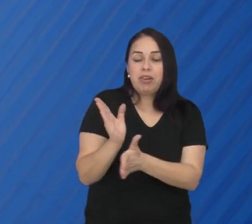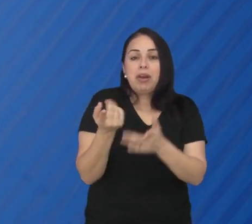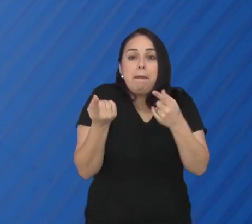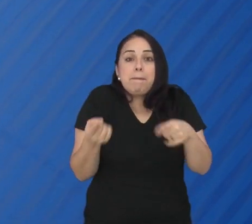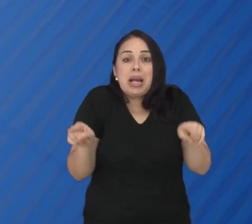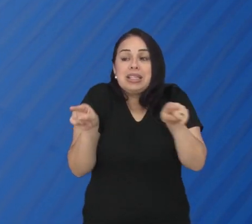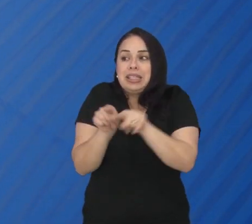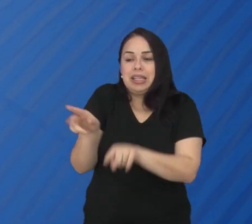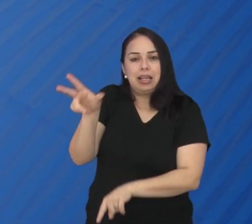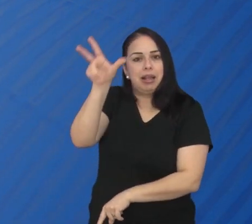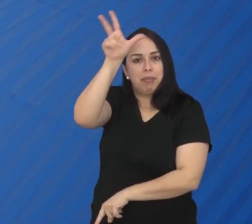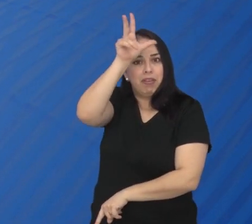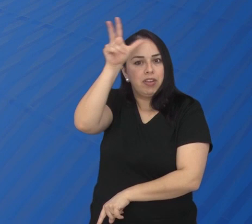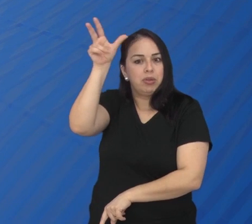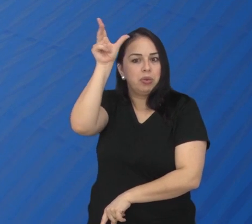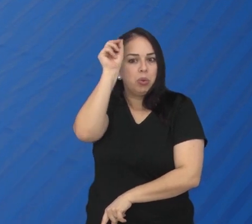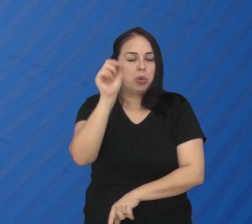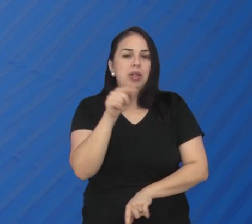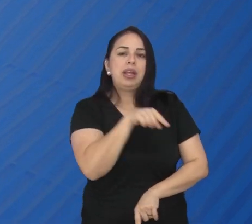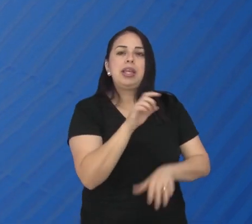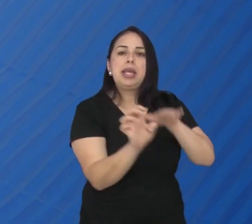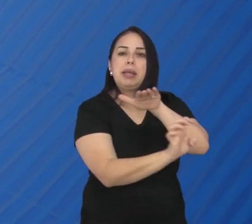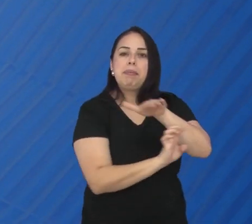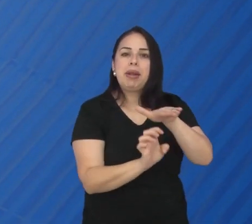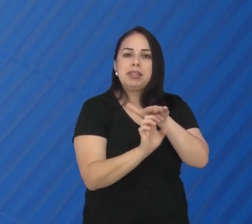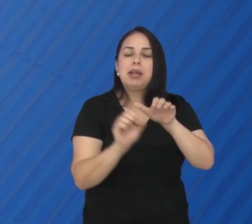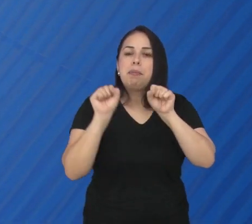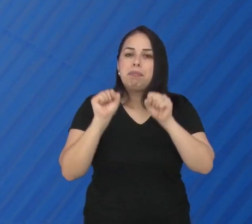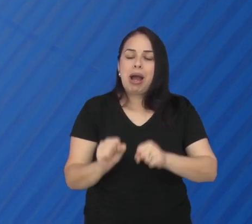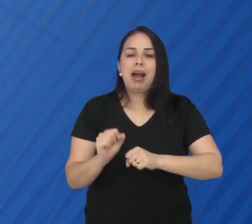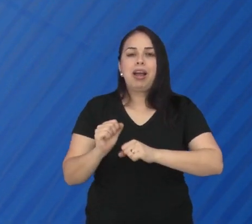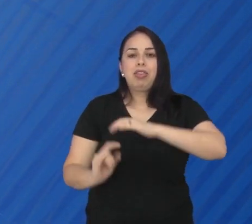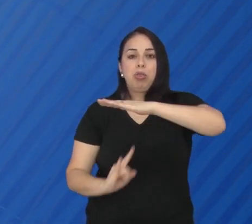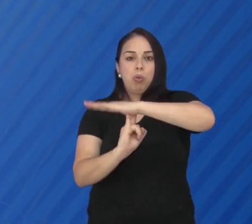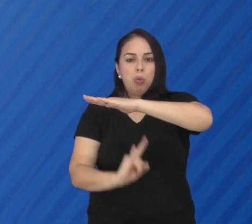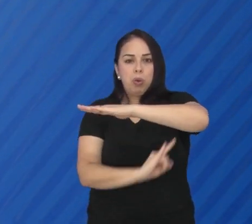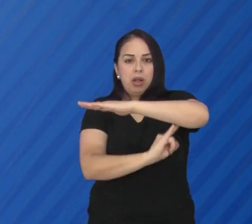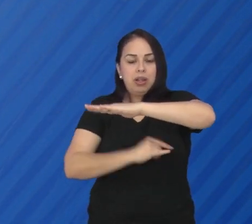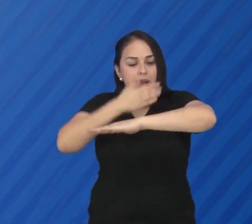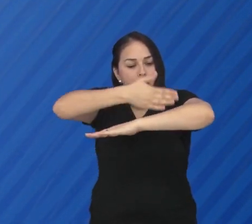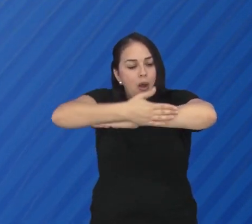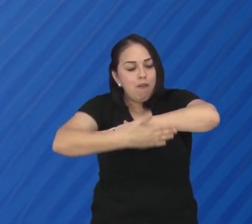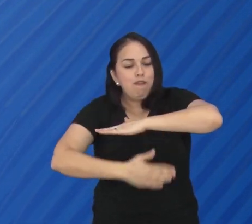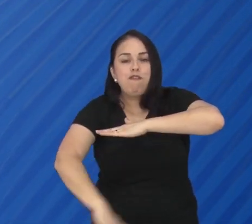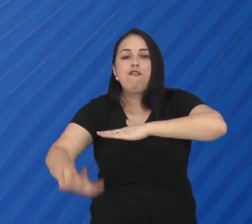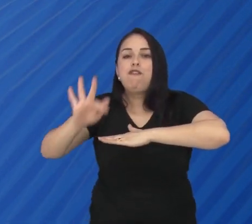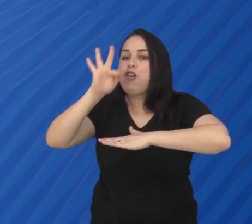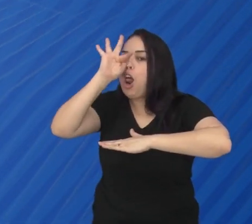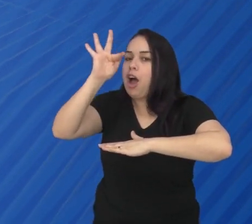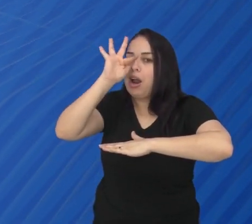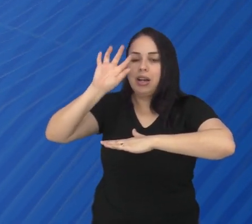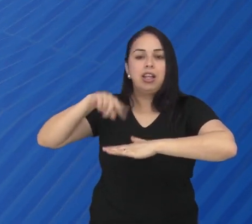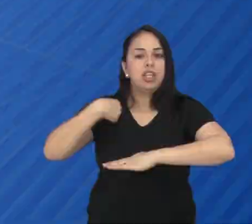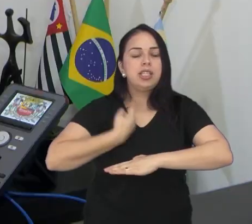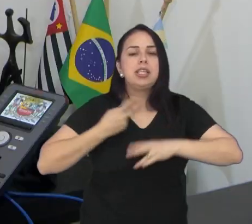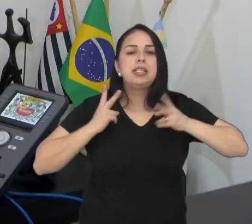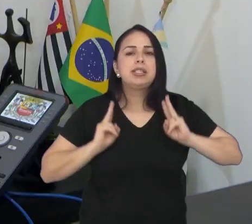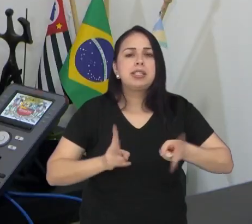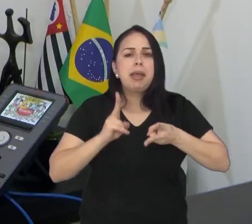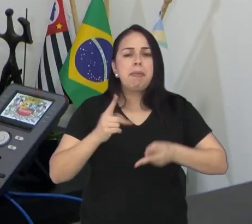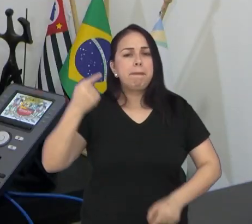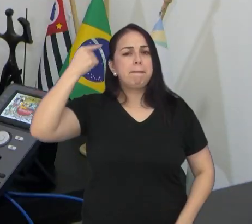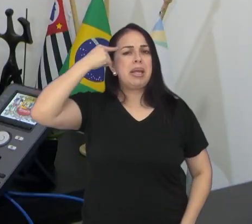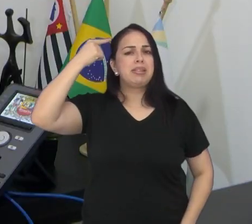Vieira, aprovado pela Câmara, que prevê firmar parcerias para implantar jardins verticais nos viadutos da cidade. A